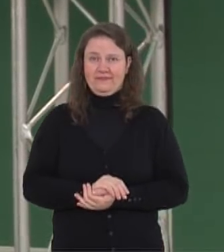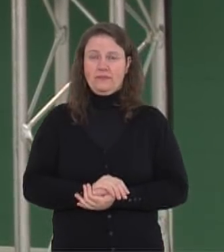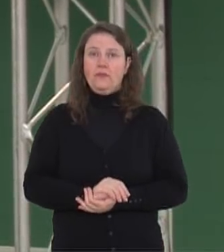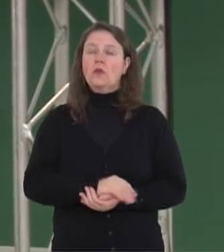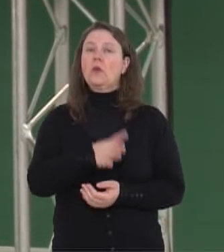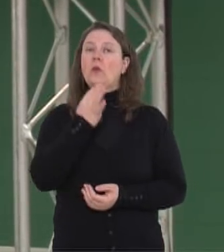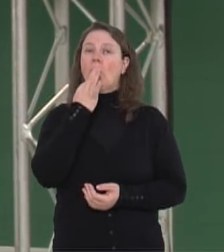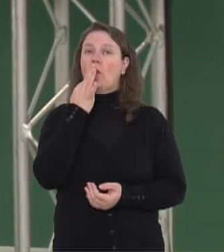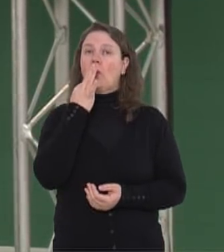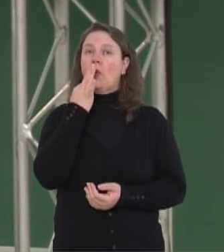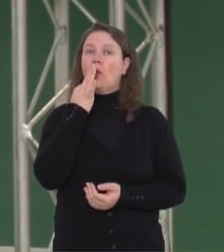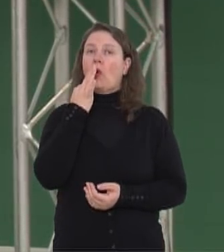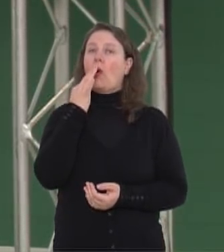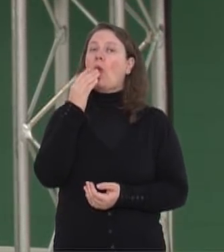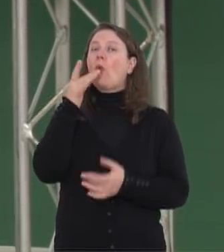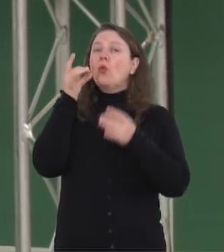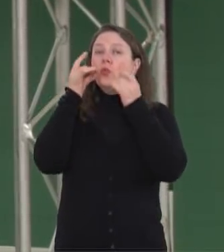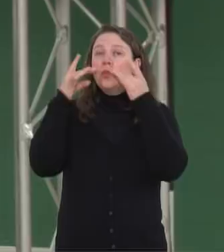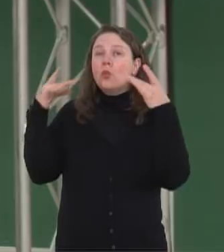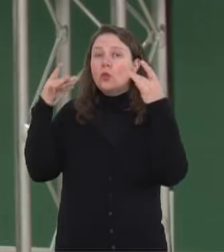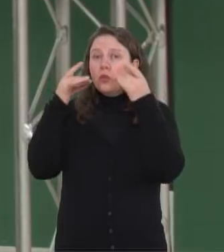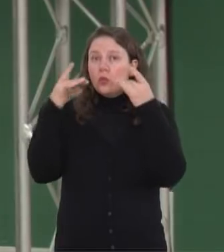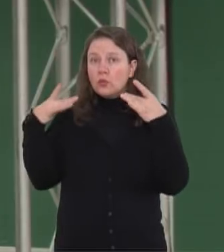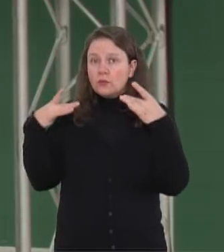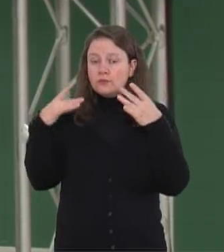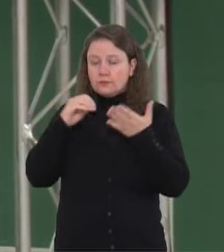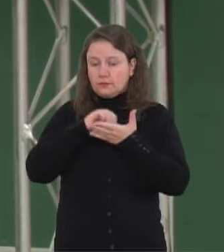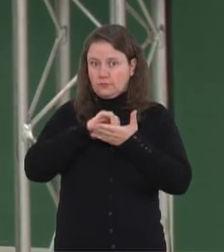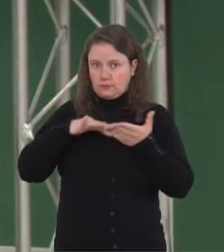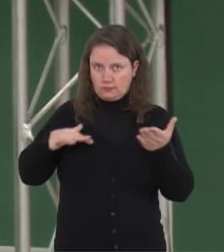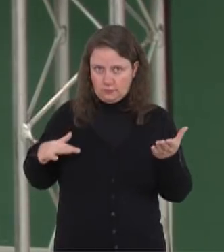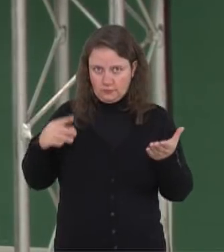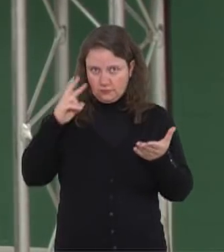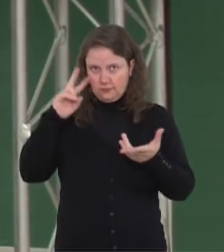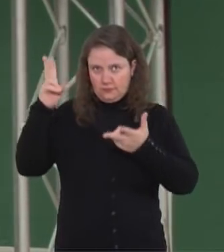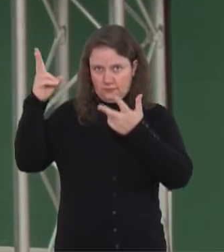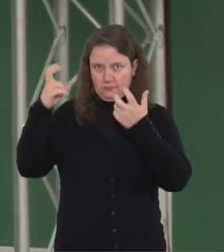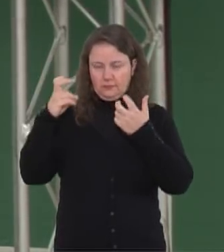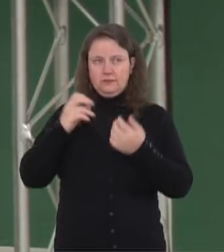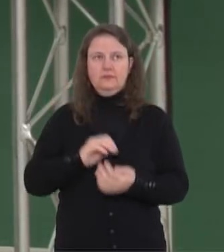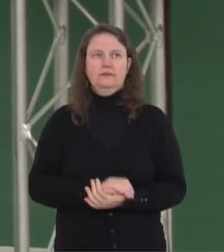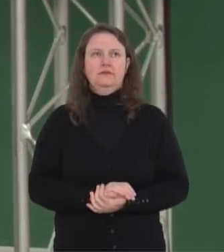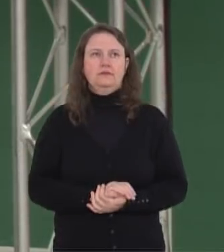o nosso personagem do dia, vamos às atividades referentes a ele.